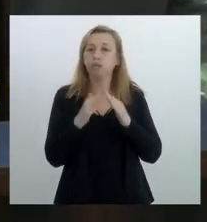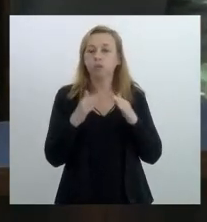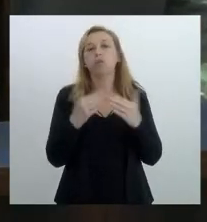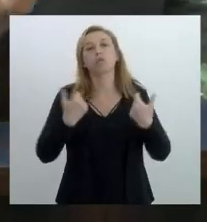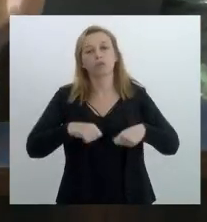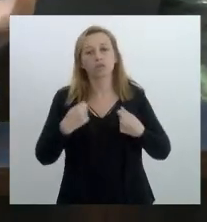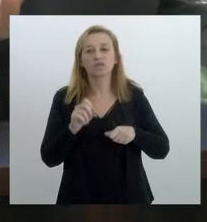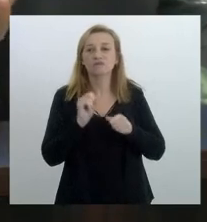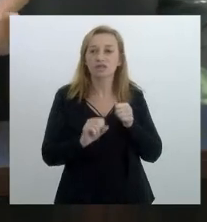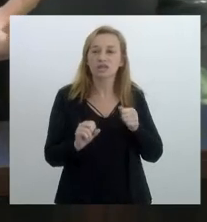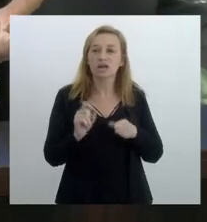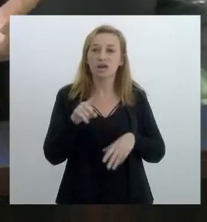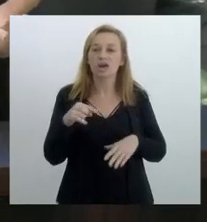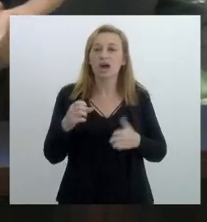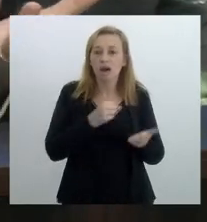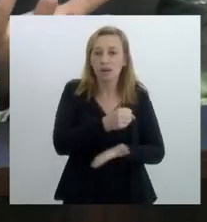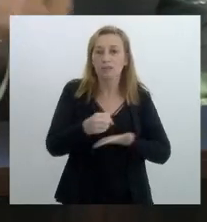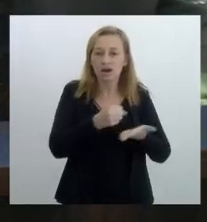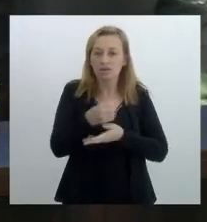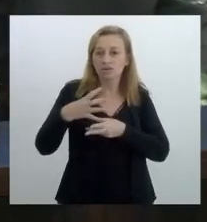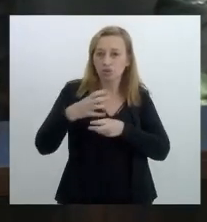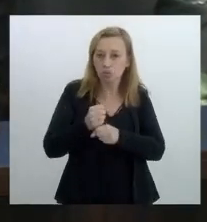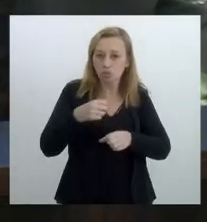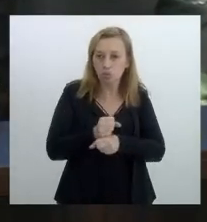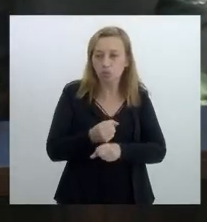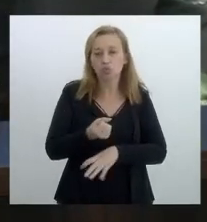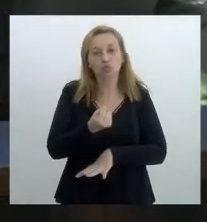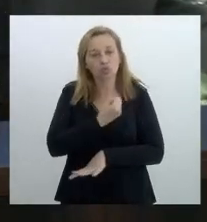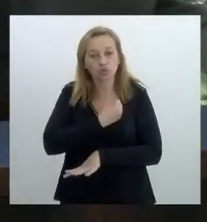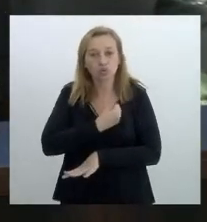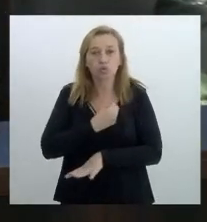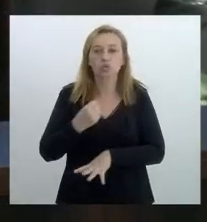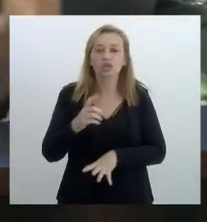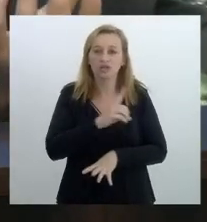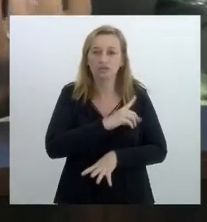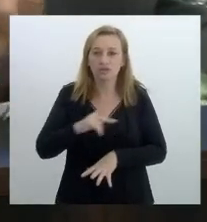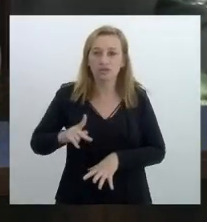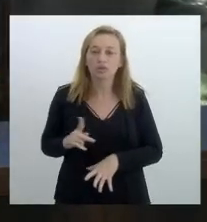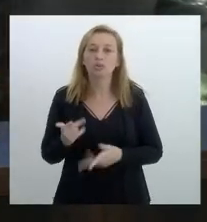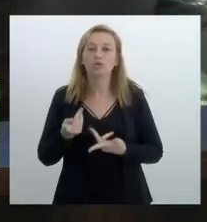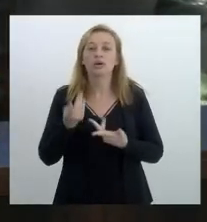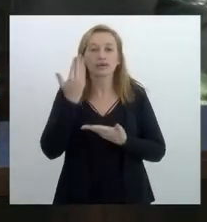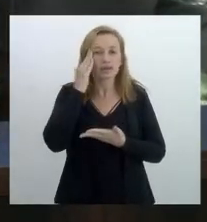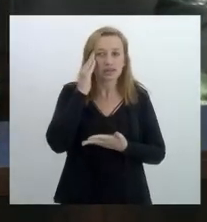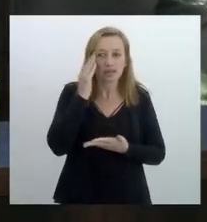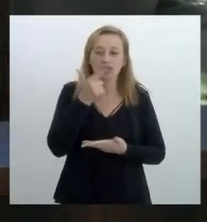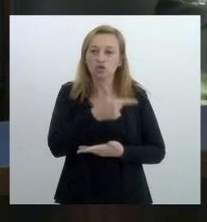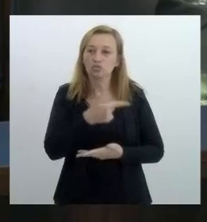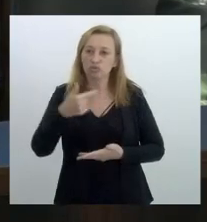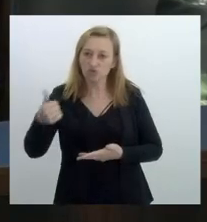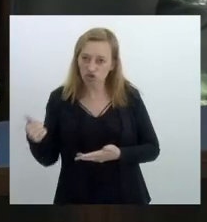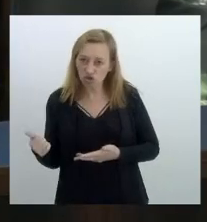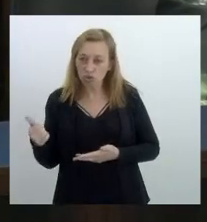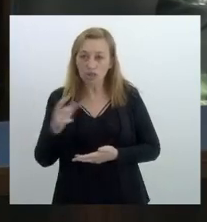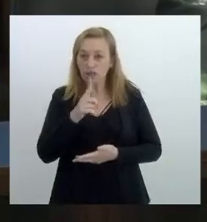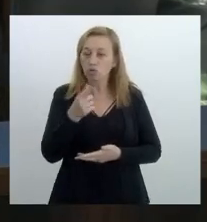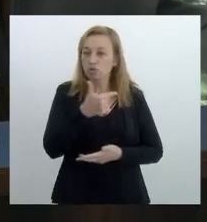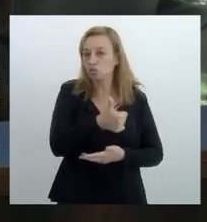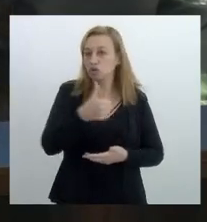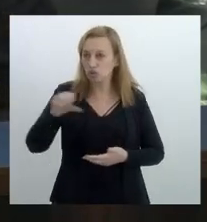precisa fazer é sobre a base de cálculo que a Defensoria Pública entende que deve ser 2021 e não